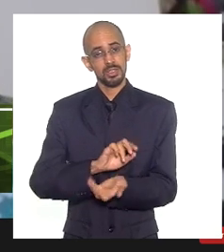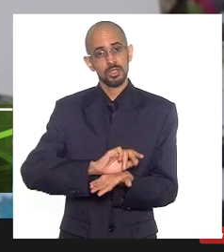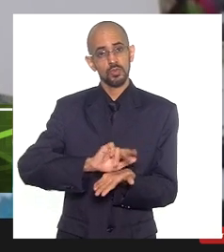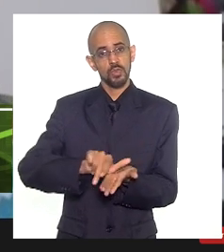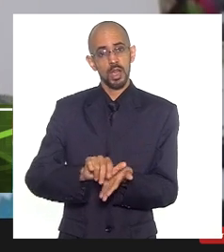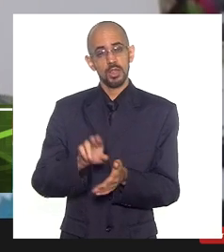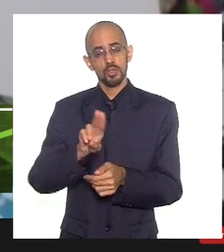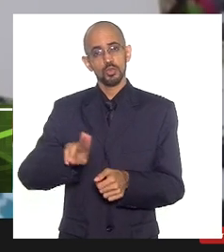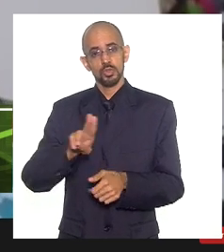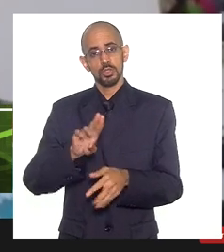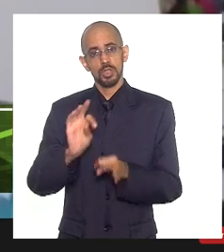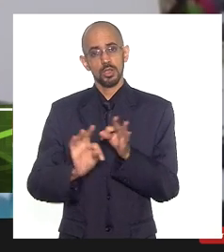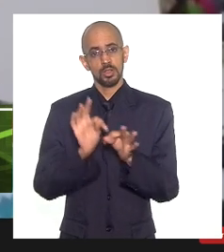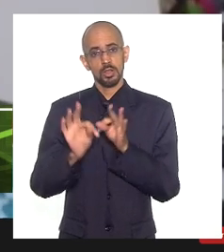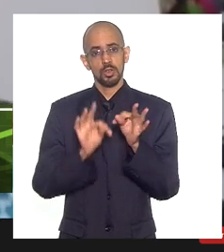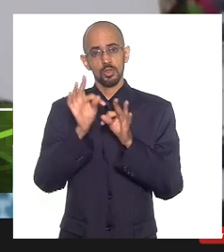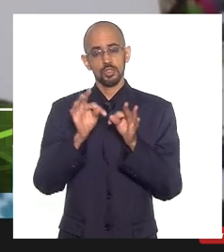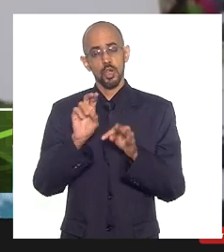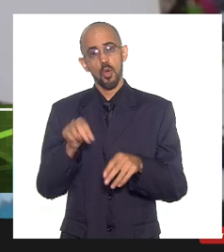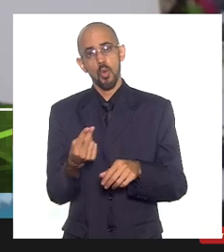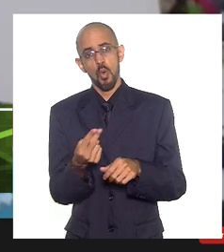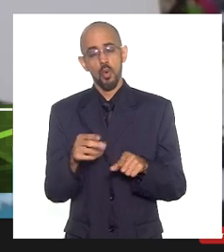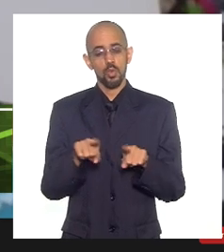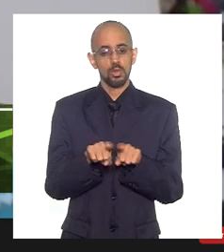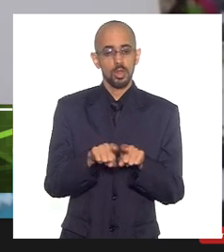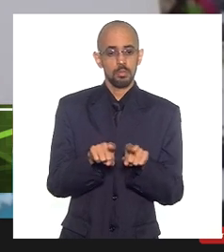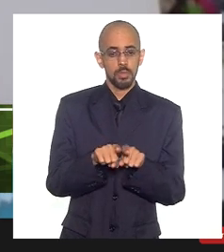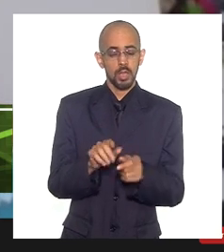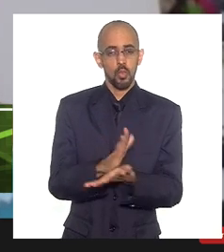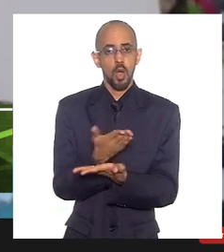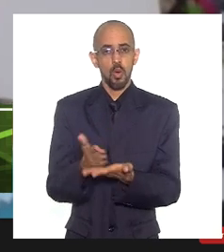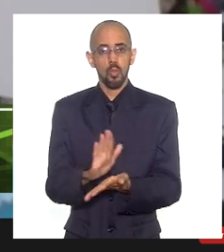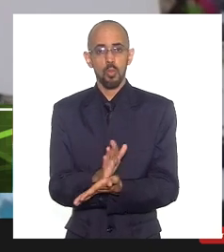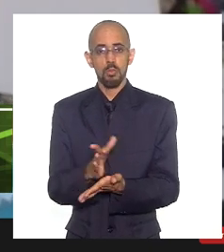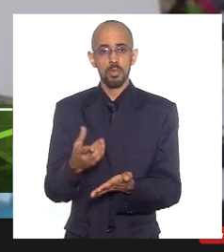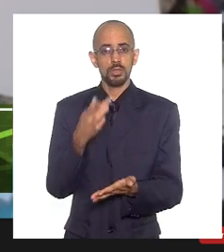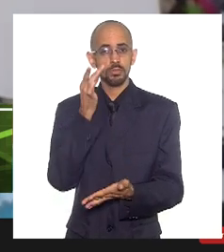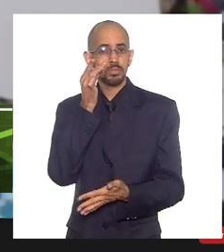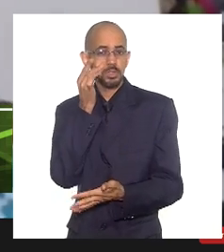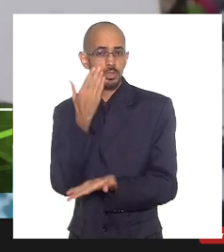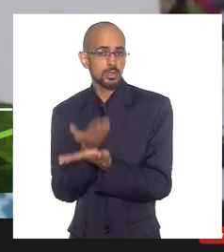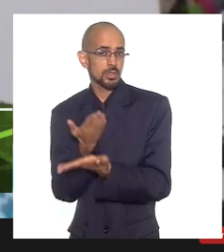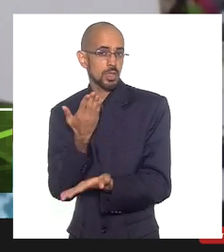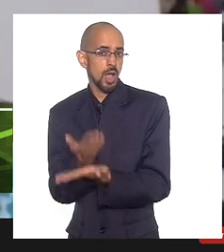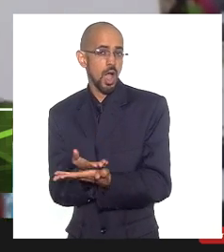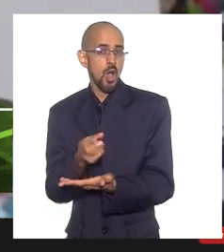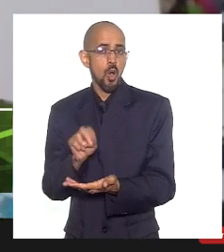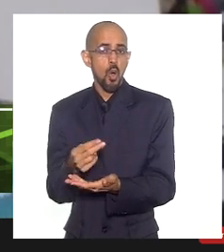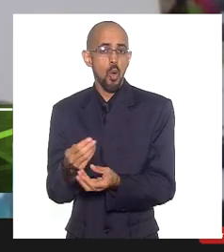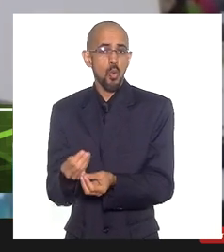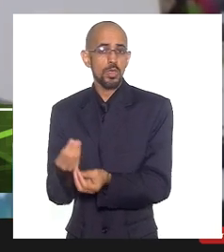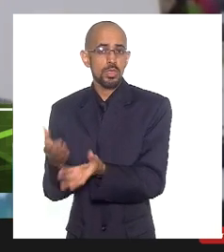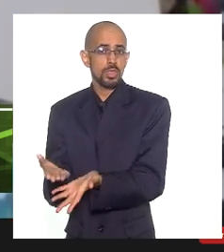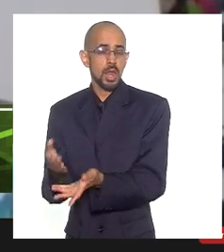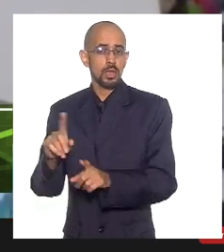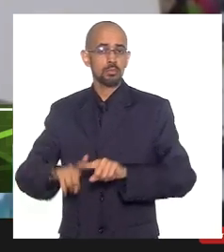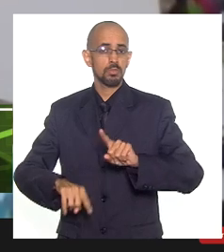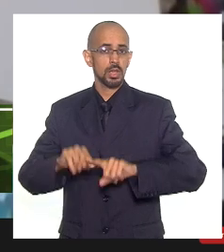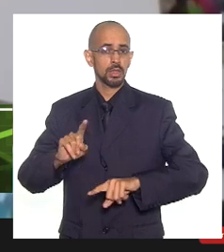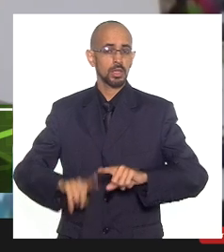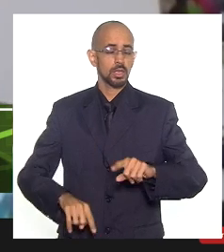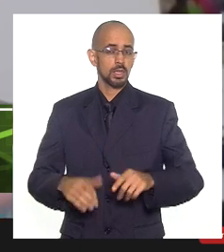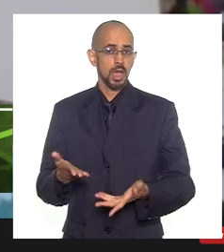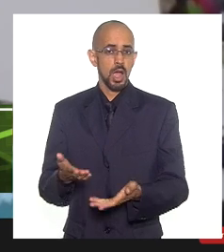por algumas interações presenciais por entrega de material físico as mediações e as